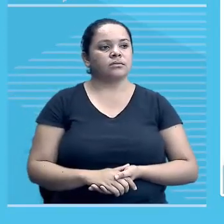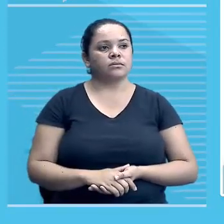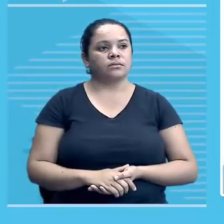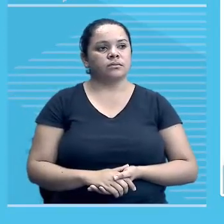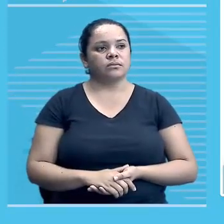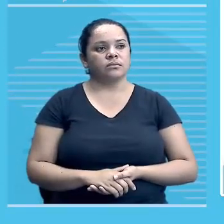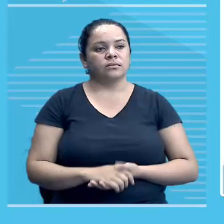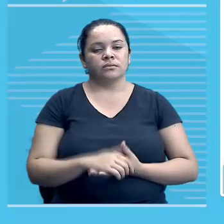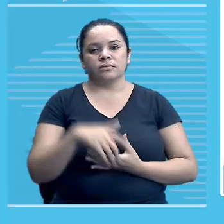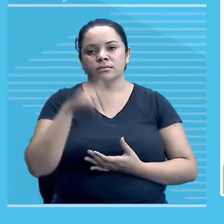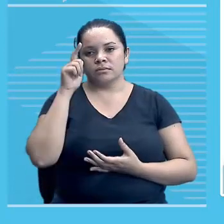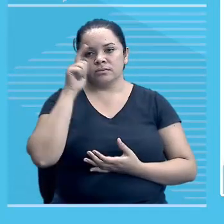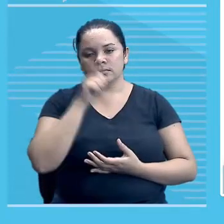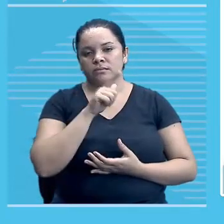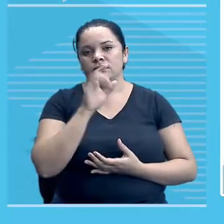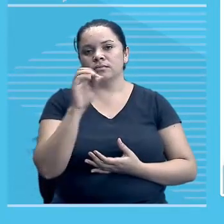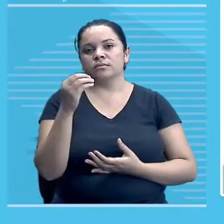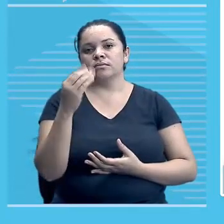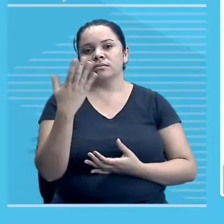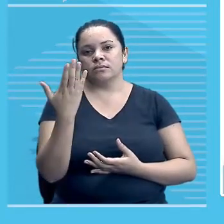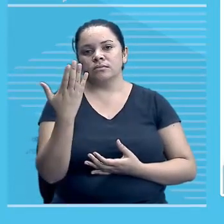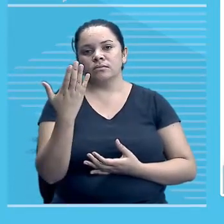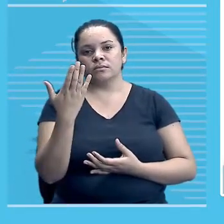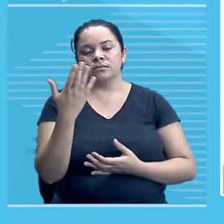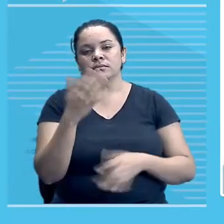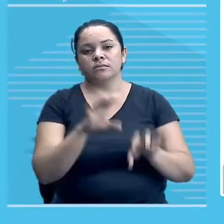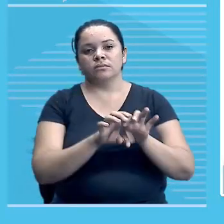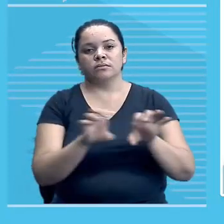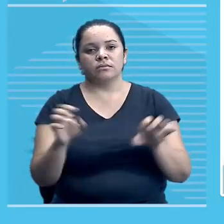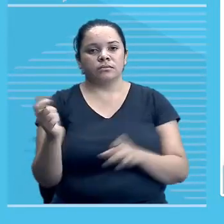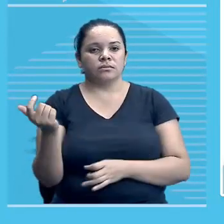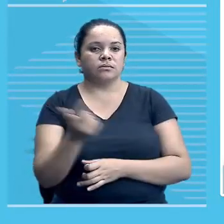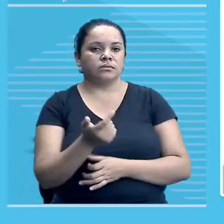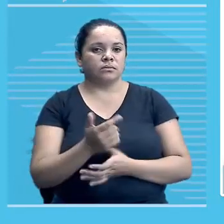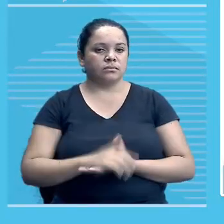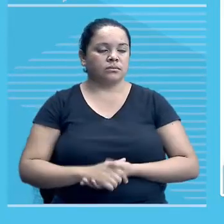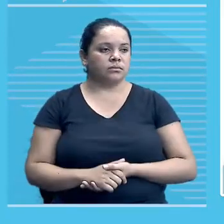resolver a nossa equação do segundo grau.